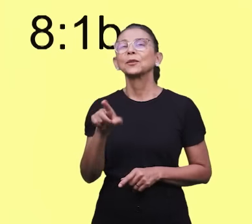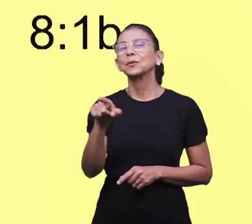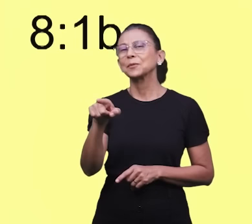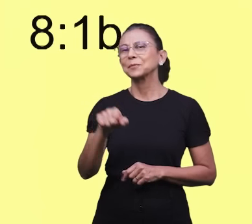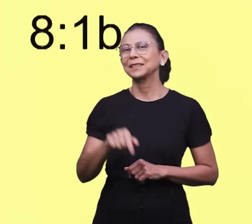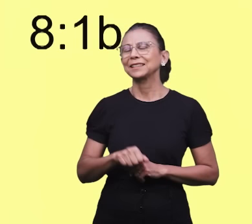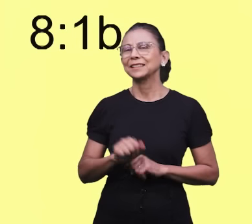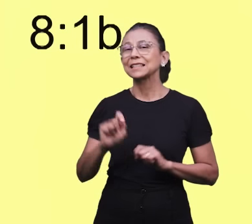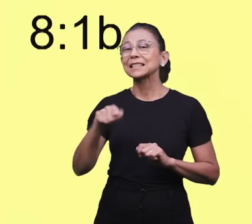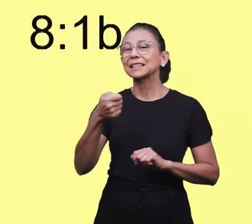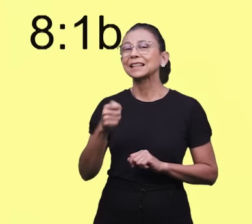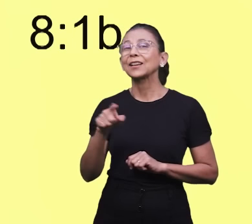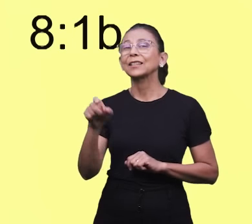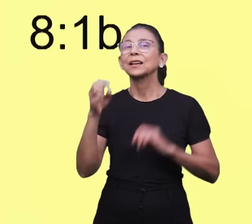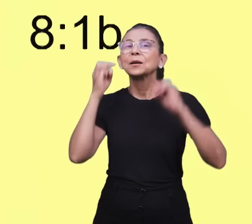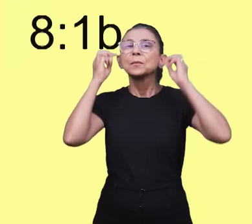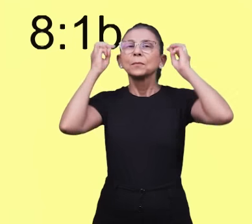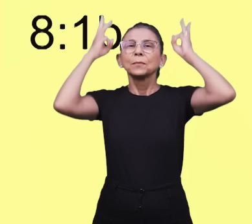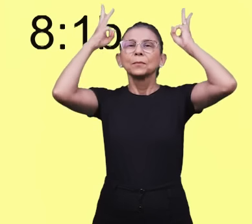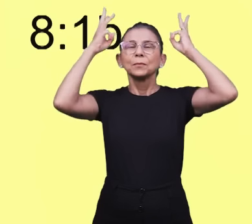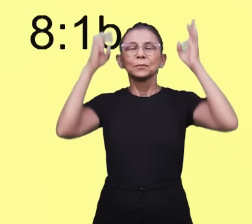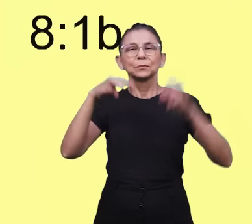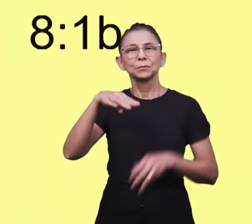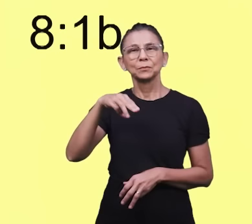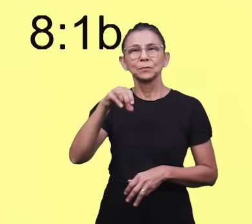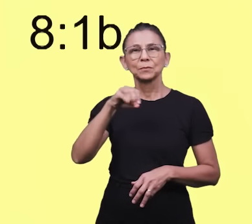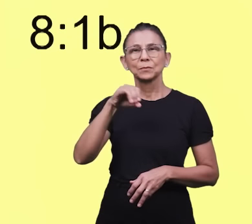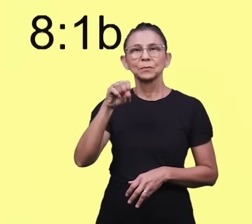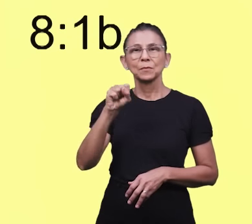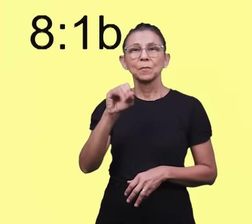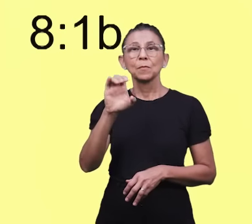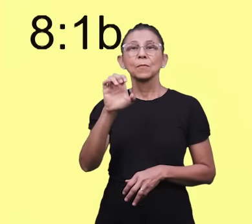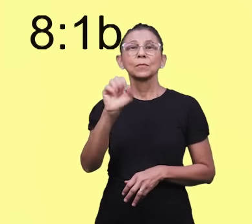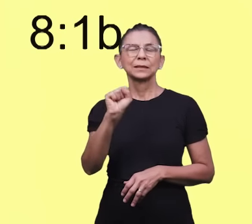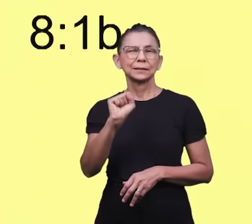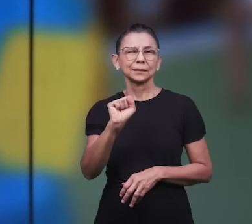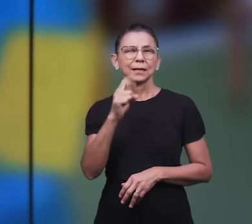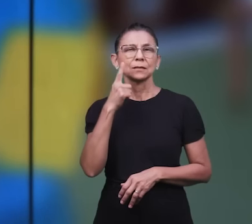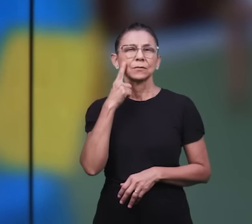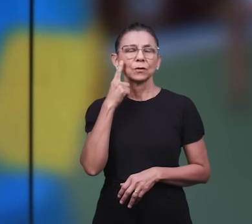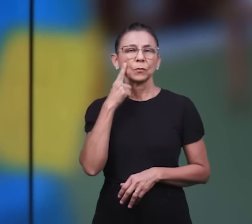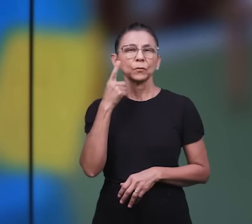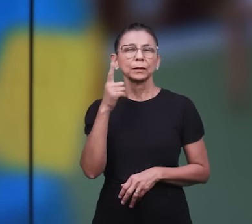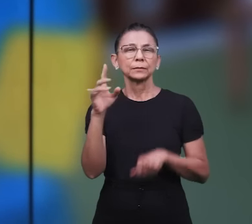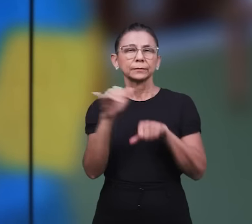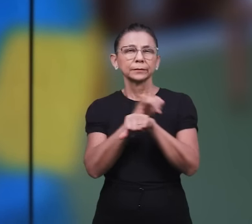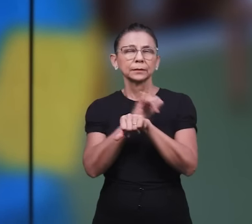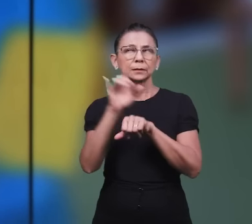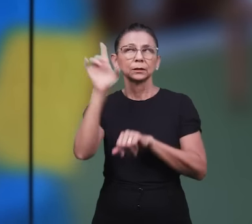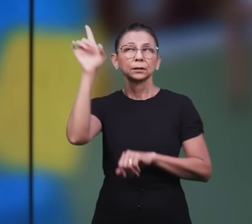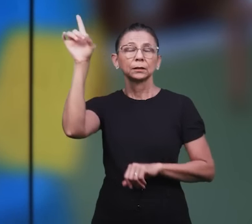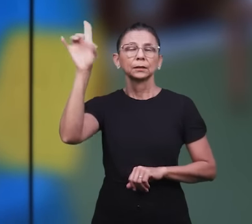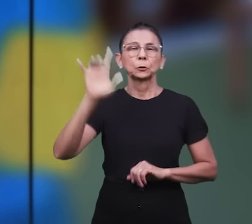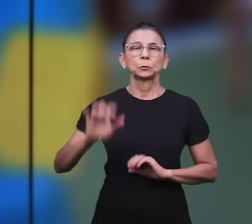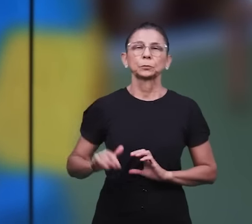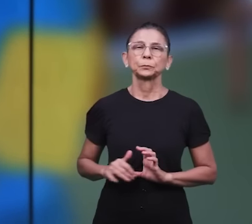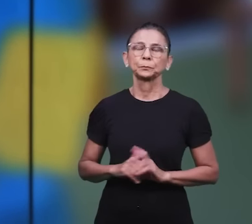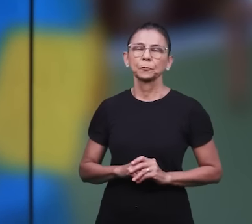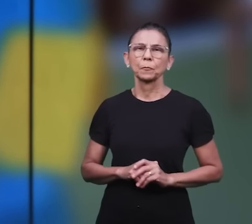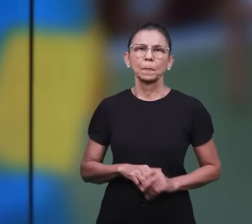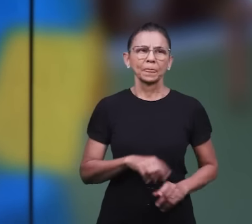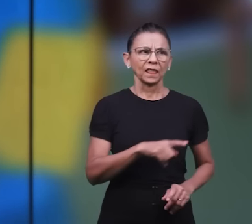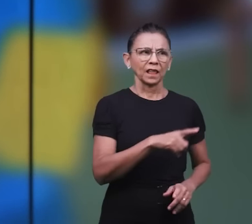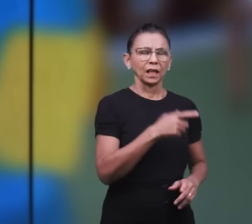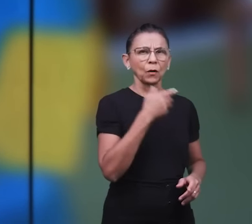isso mesmo você que falou Moisés Então vamos ver como Deus agiu Faraó